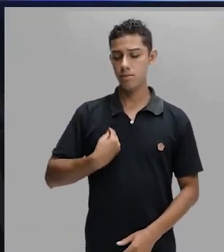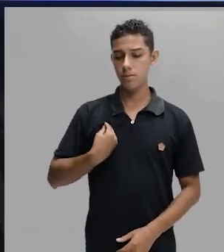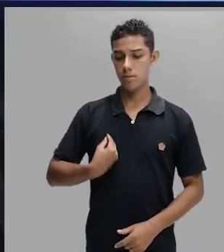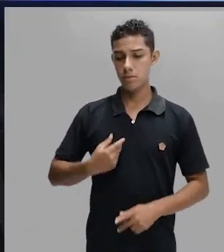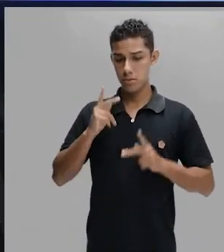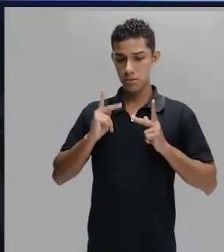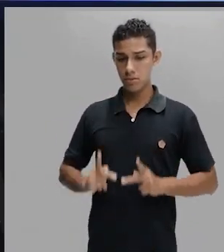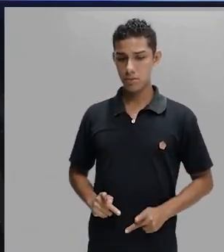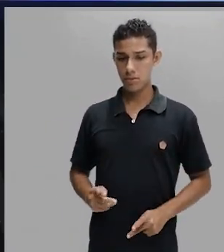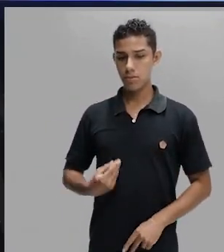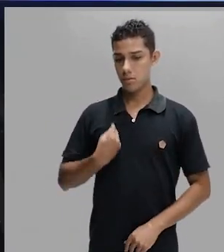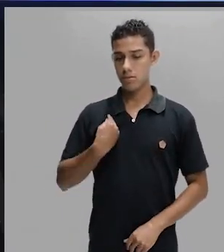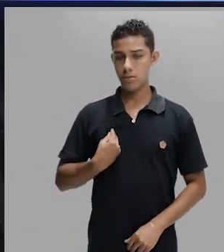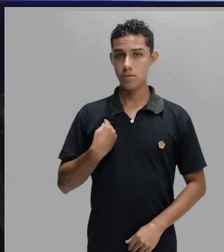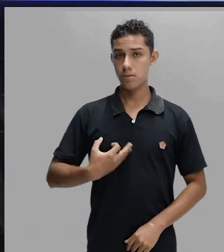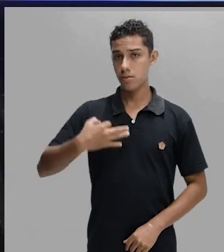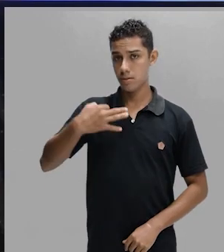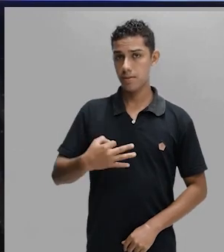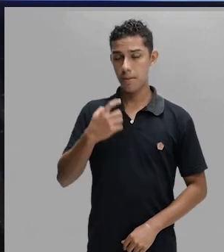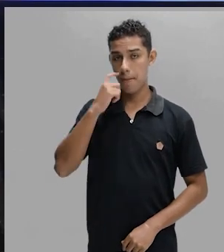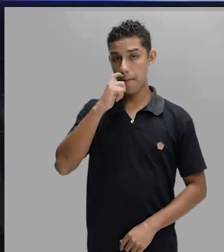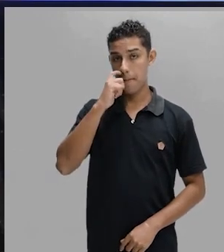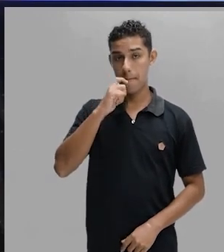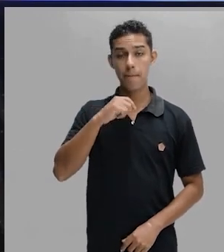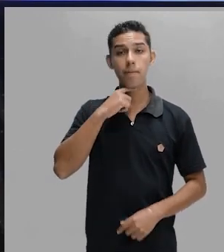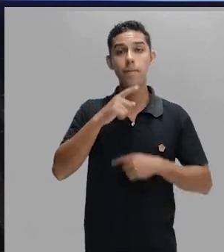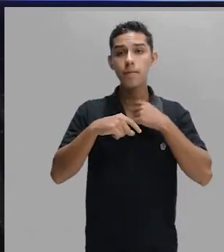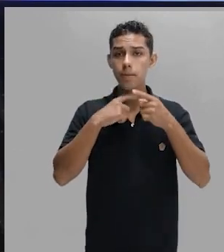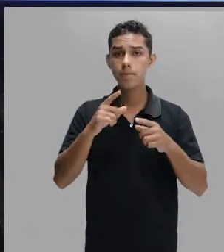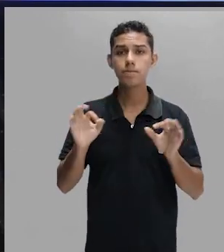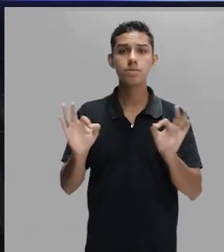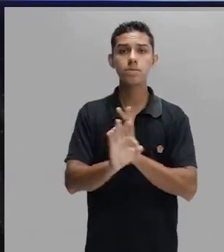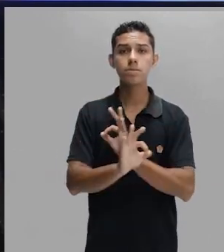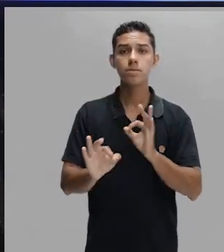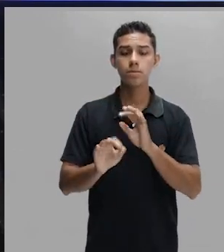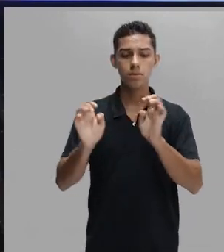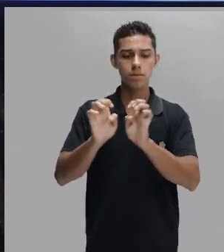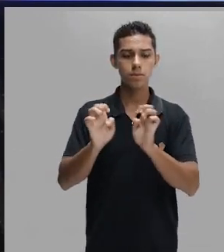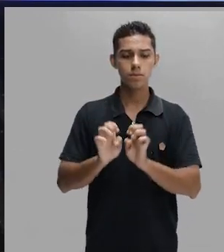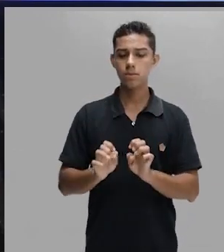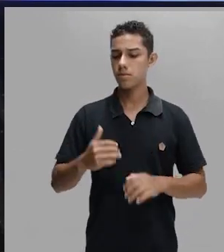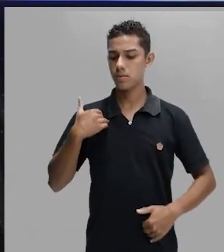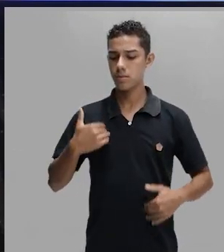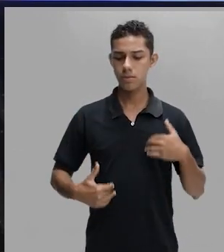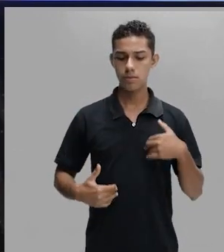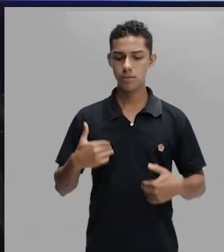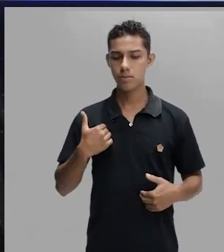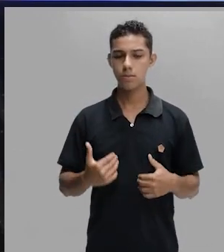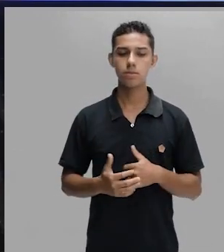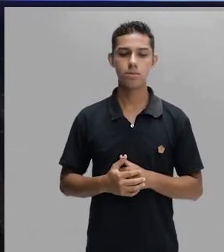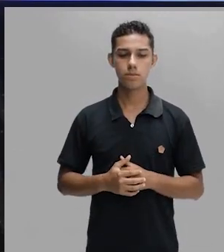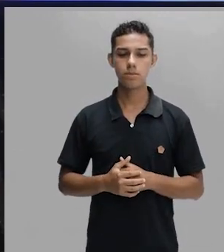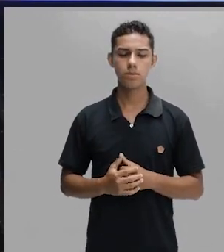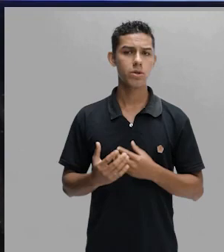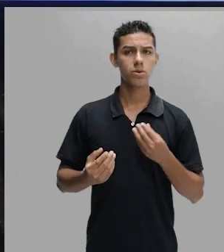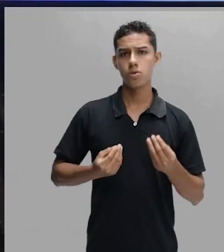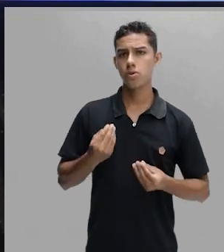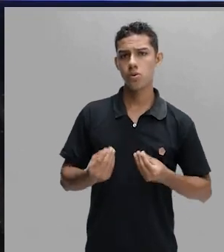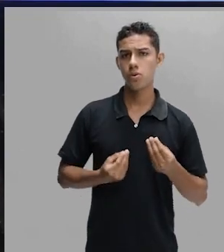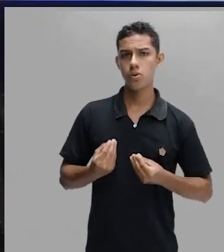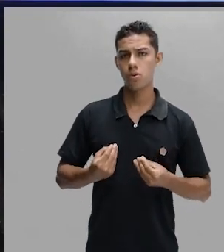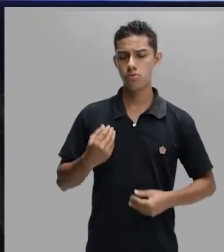adequada, eu ficar de uma posição adequada que eu não sobrecarregue nenhum tipo de estrutura do meu corpo. Como é que eu